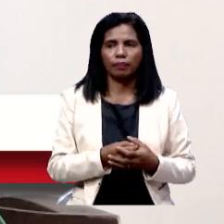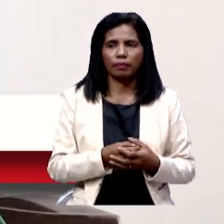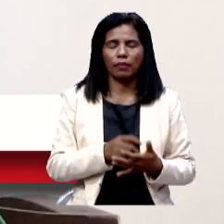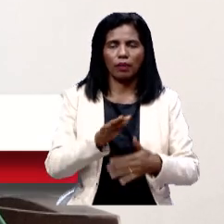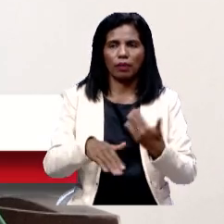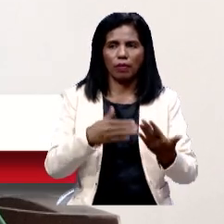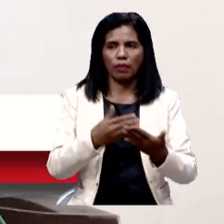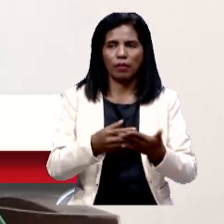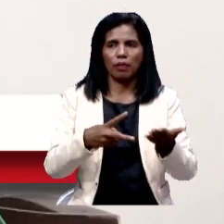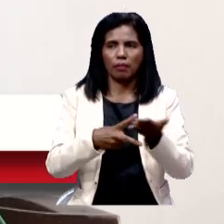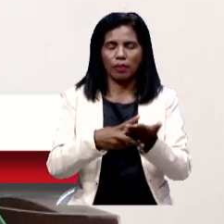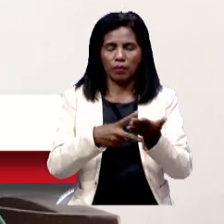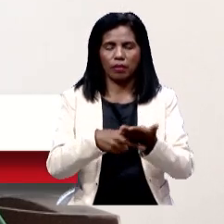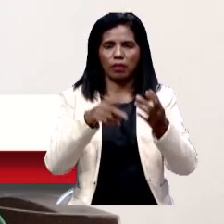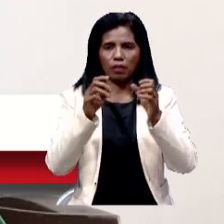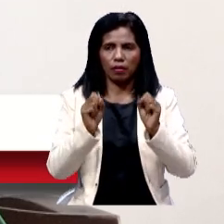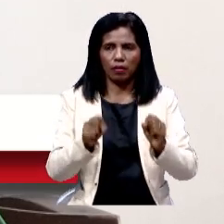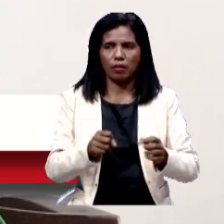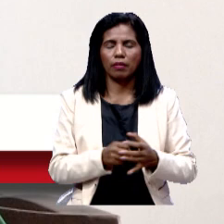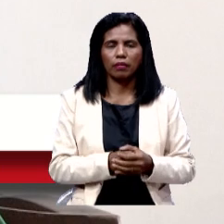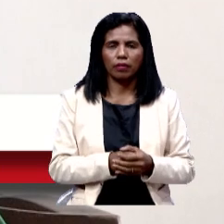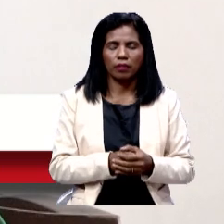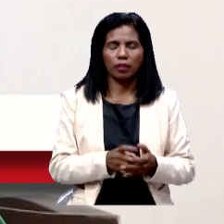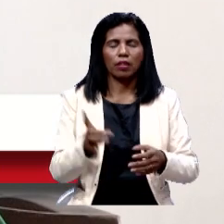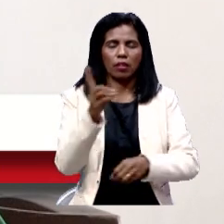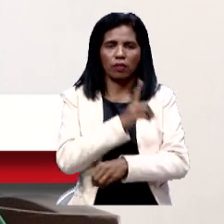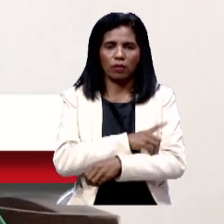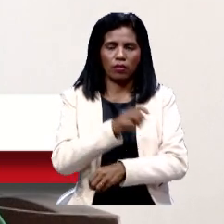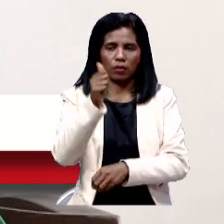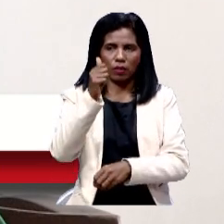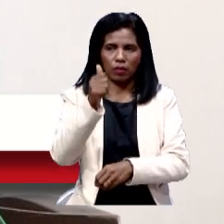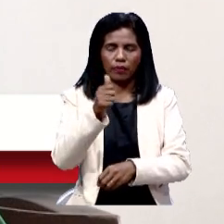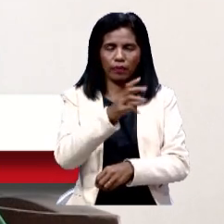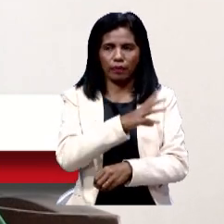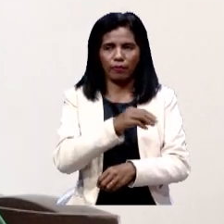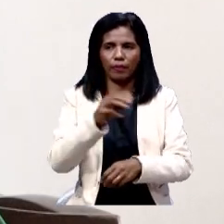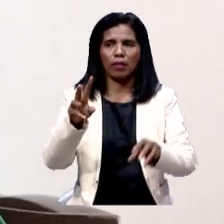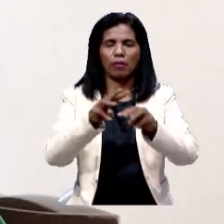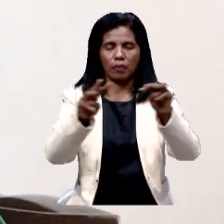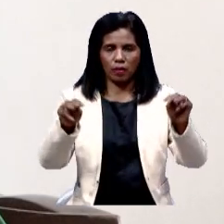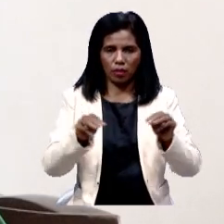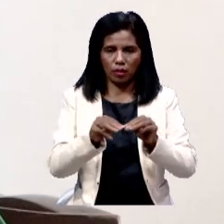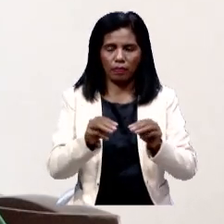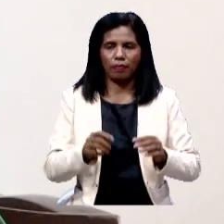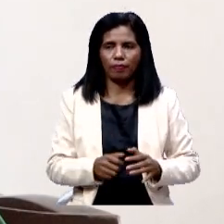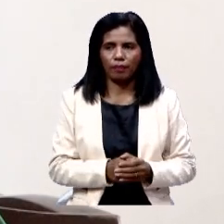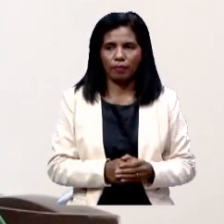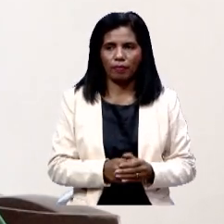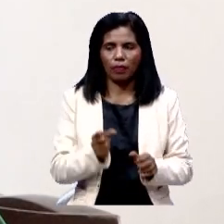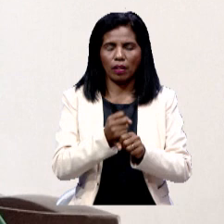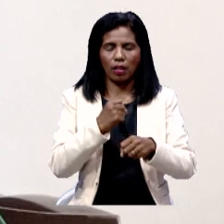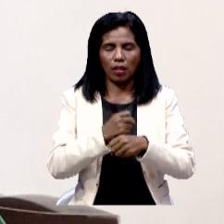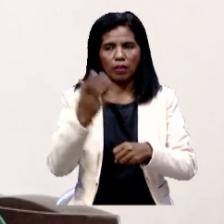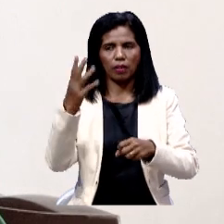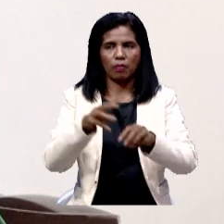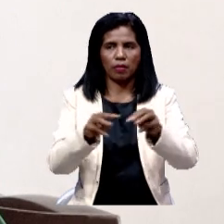tutu pasporte belemos iha 10 dias nelara bele produsi munisipu utam produsi munisipu